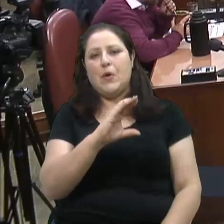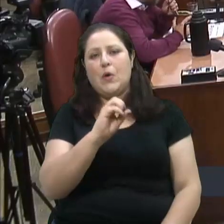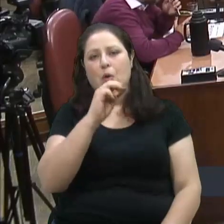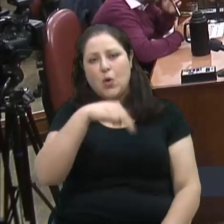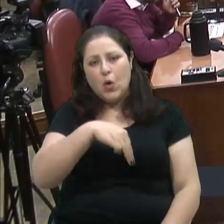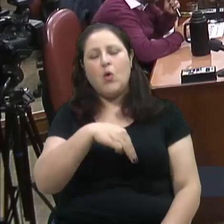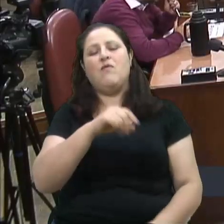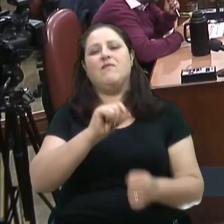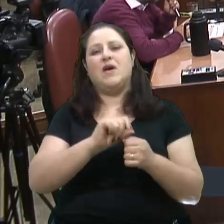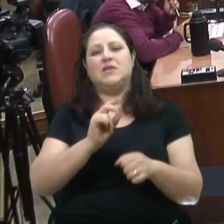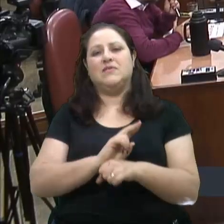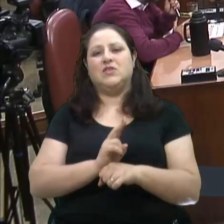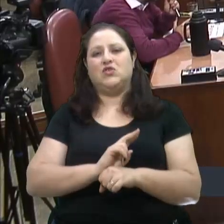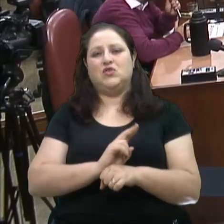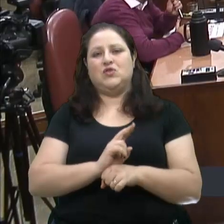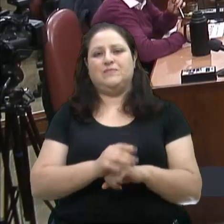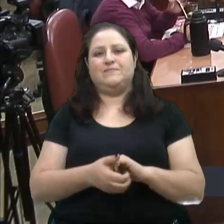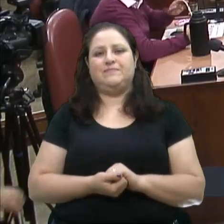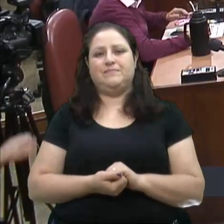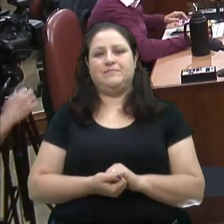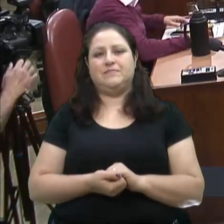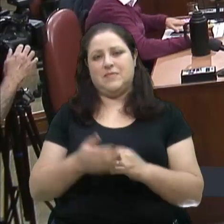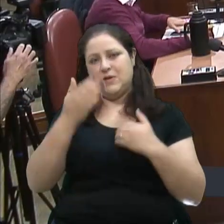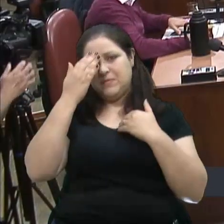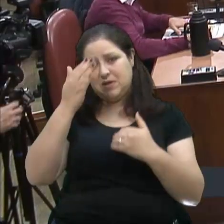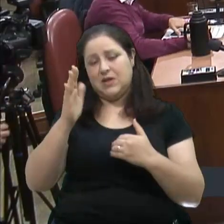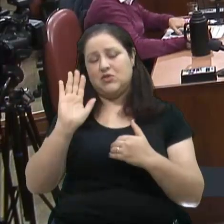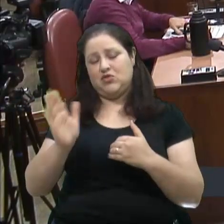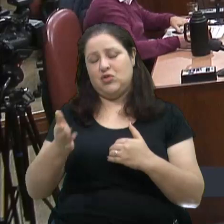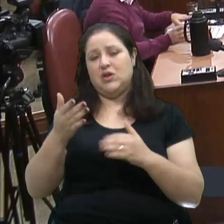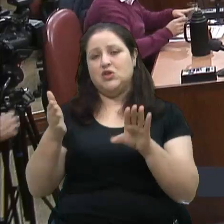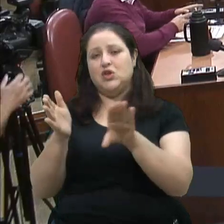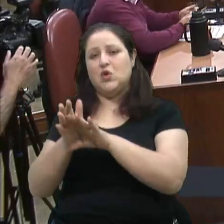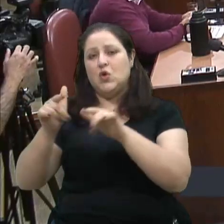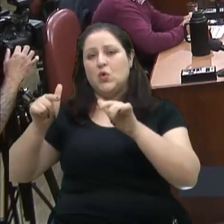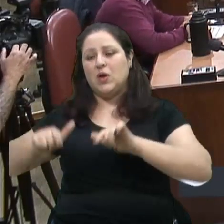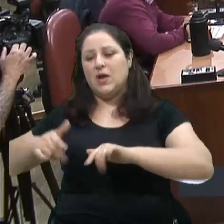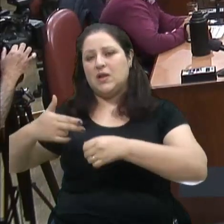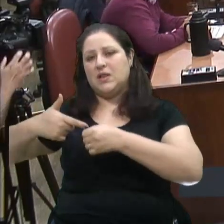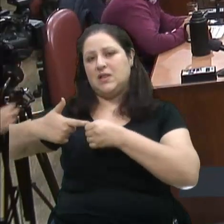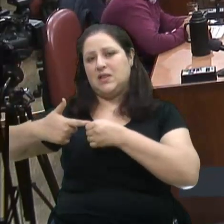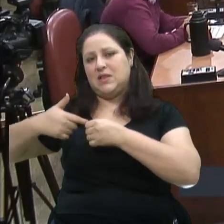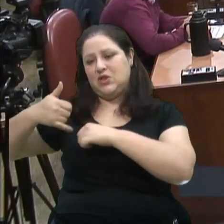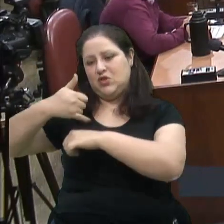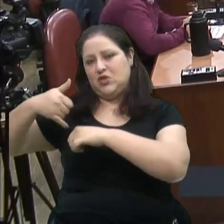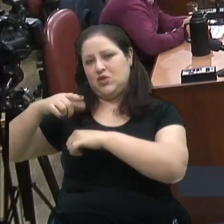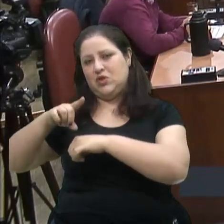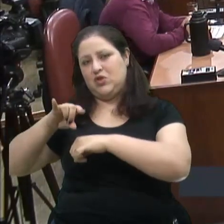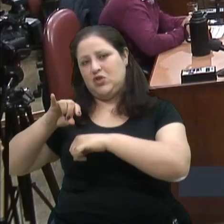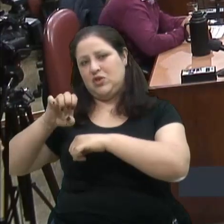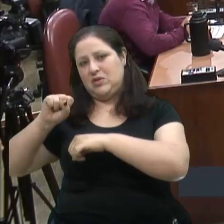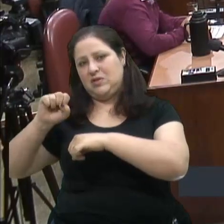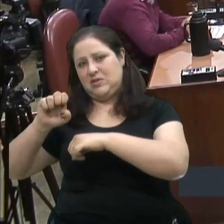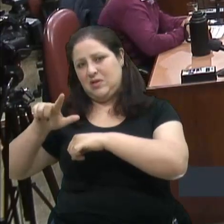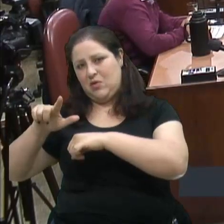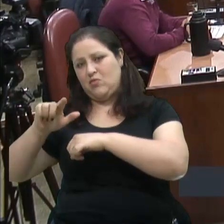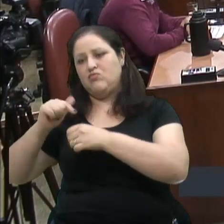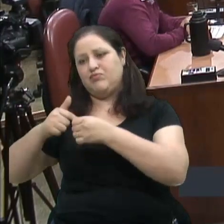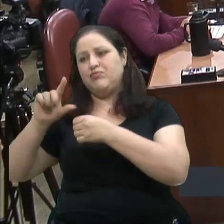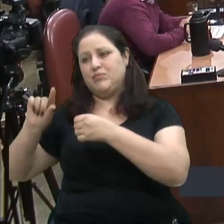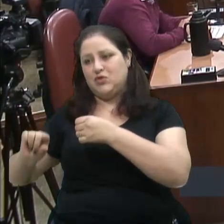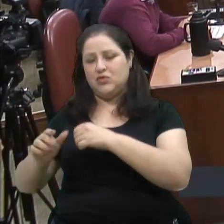Vereador é a gente já chegou na bomba do diesel sabe rodízio baixou chega na bomba da